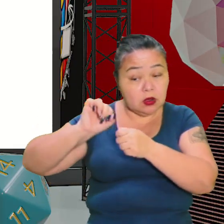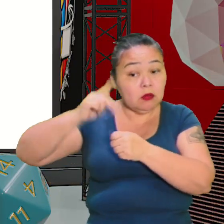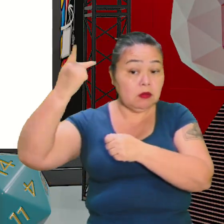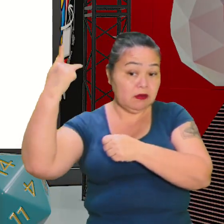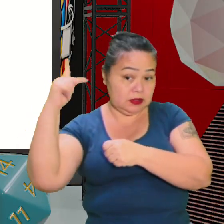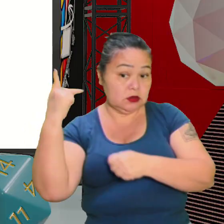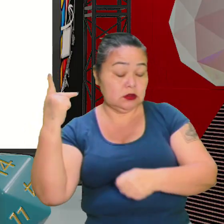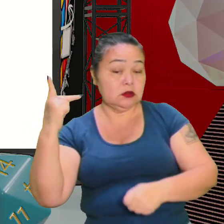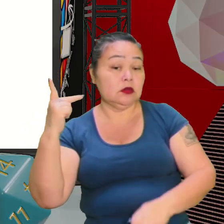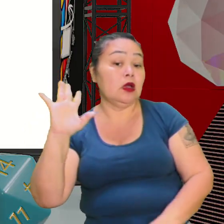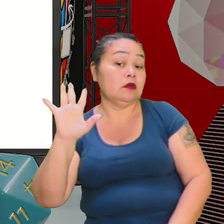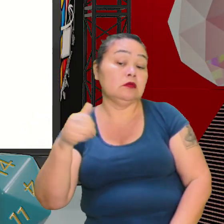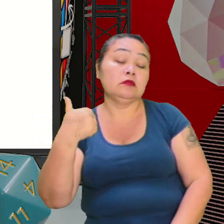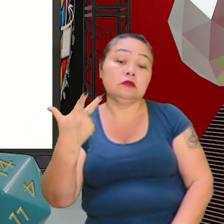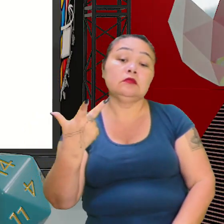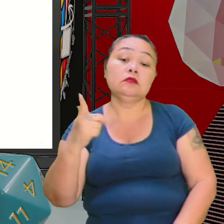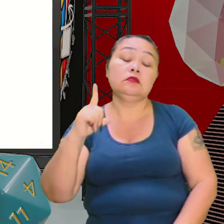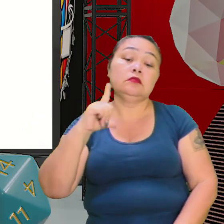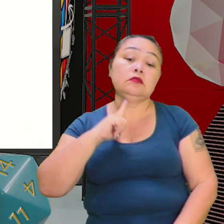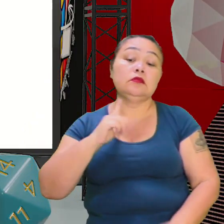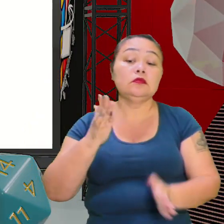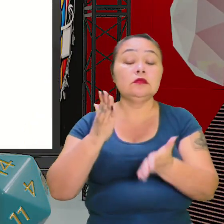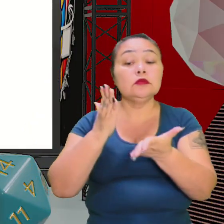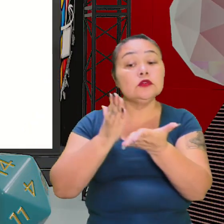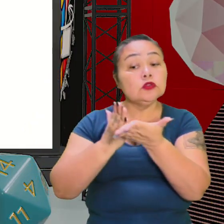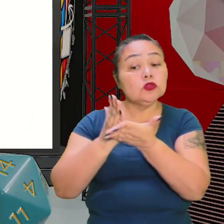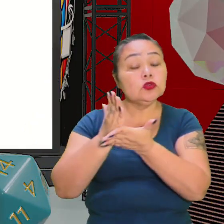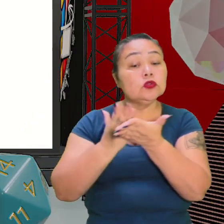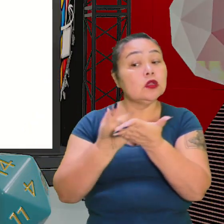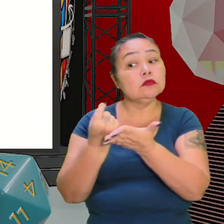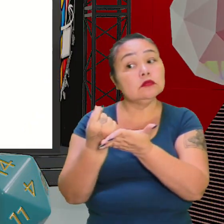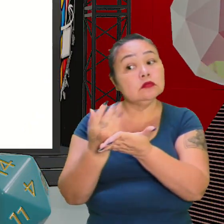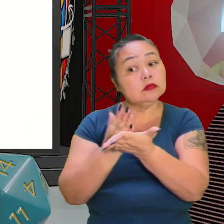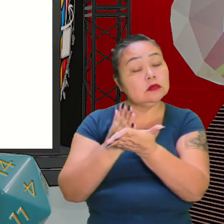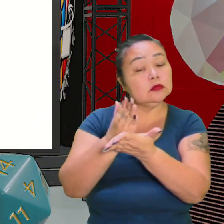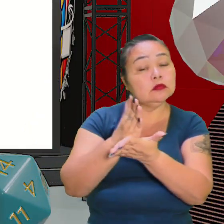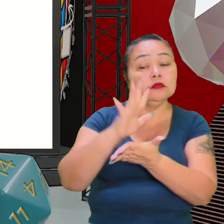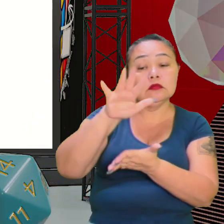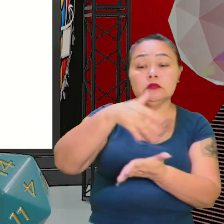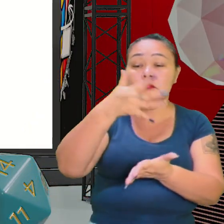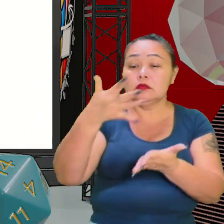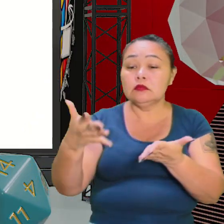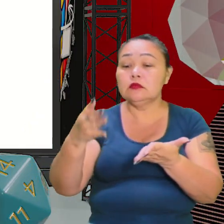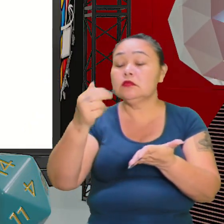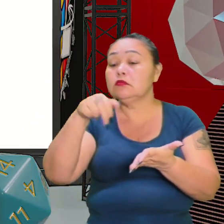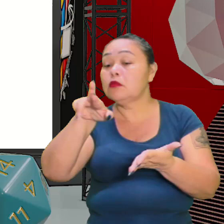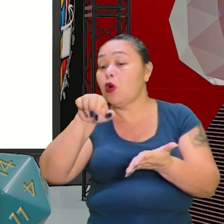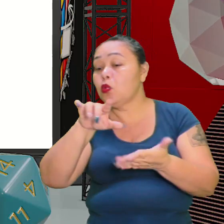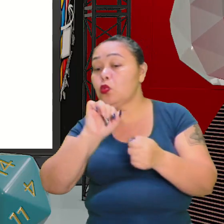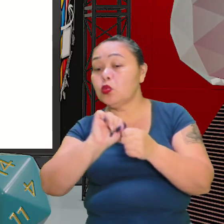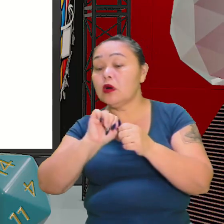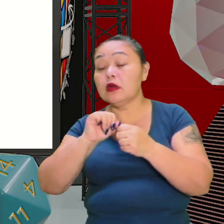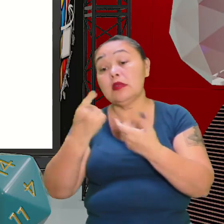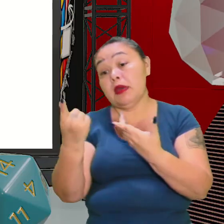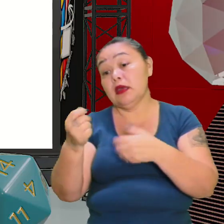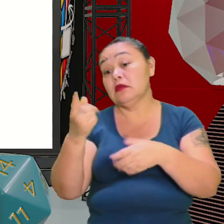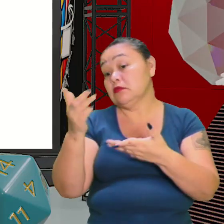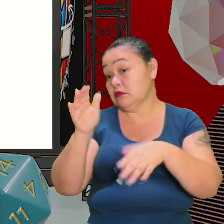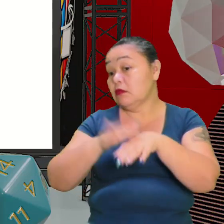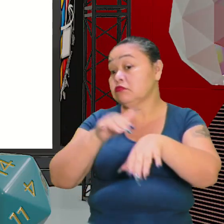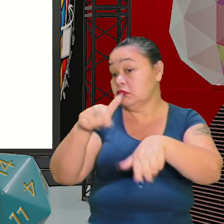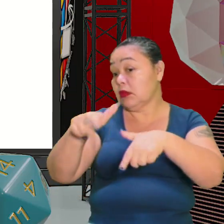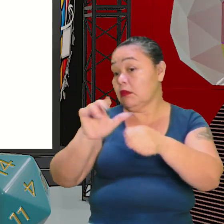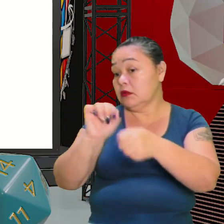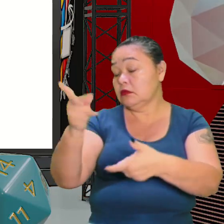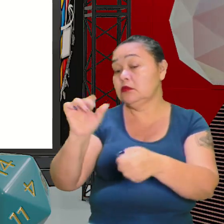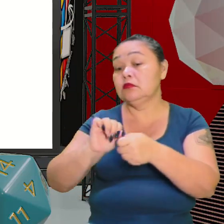fazer a sua cerca, aí você vai ter que dividir comigo o que eu gastei com o arame, com os mourões e com a mão de obra. Por quê? Porque a